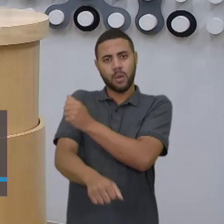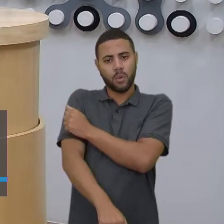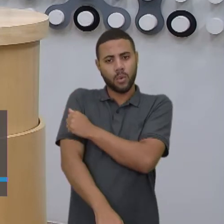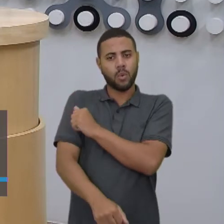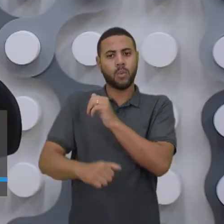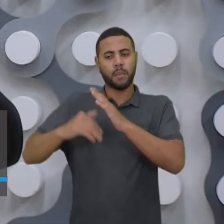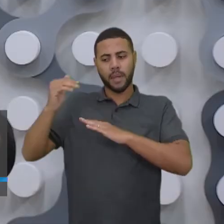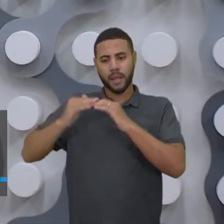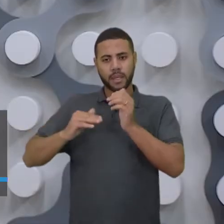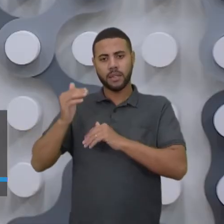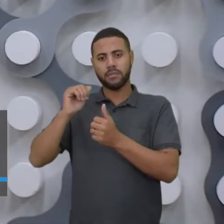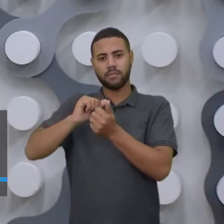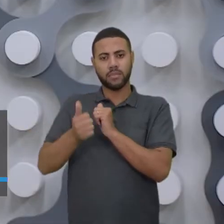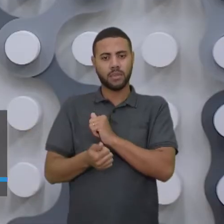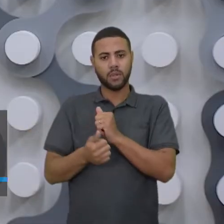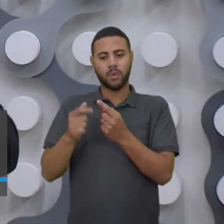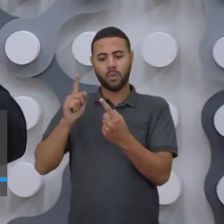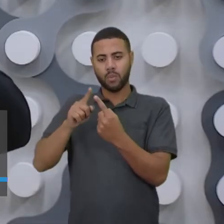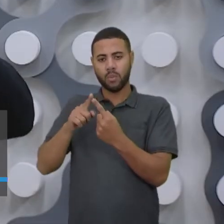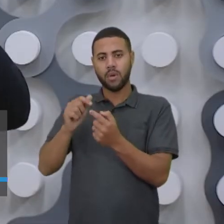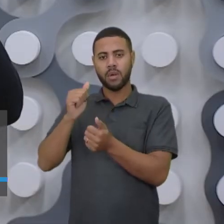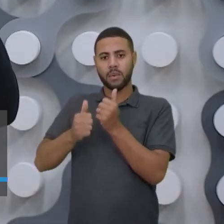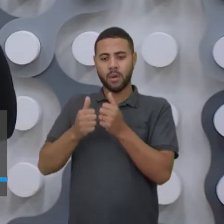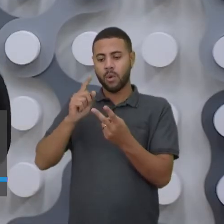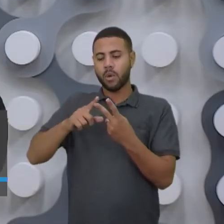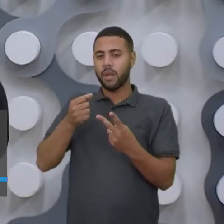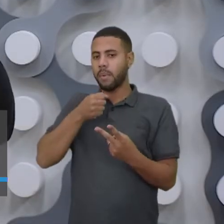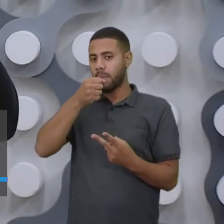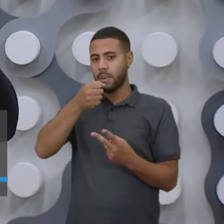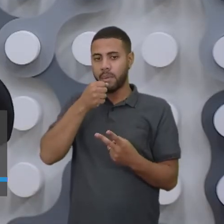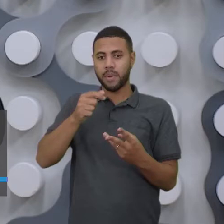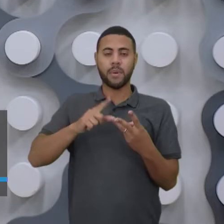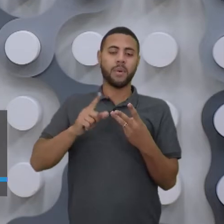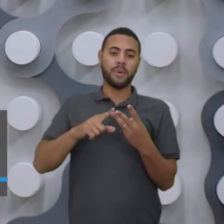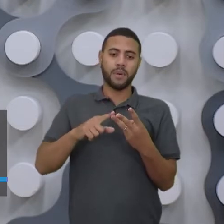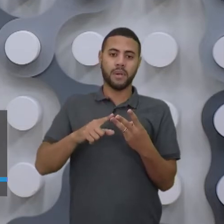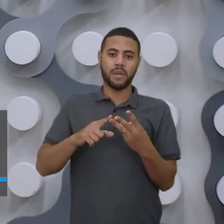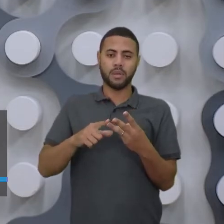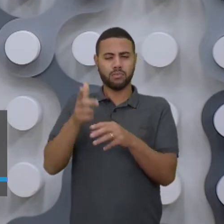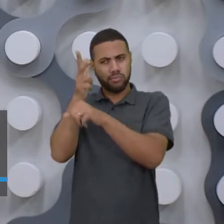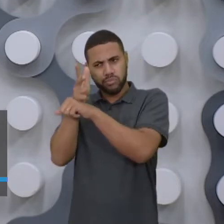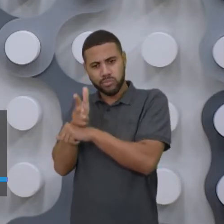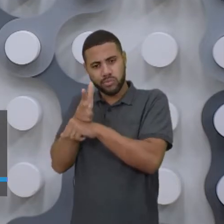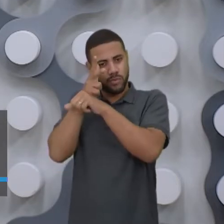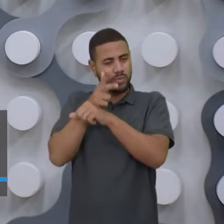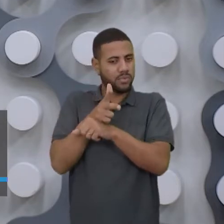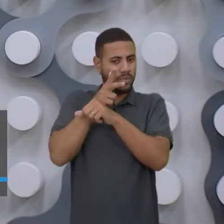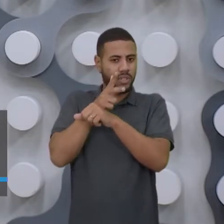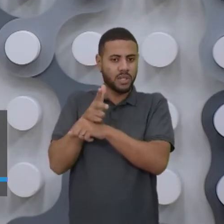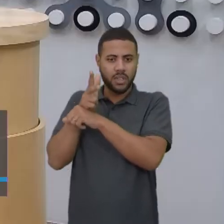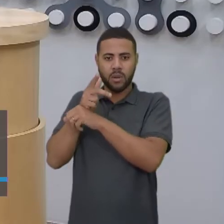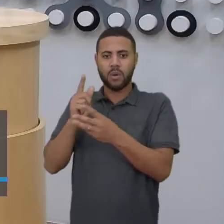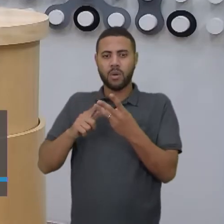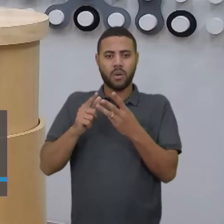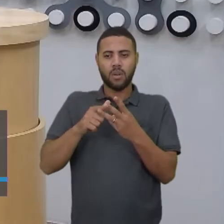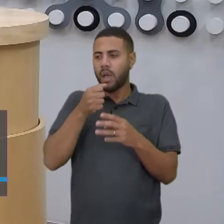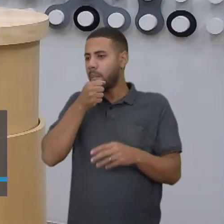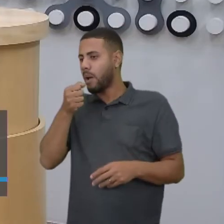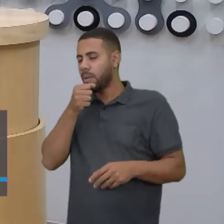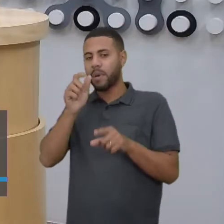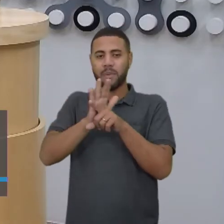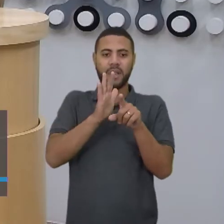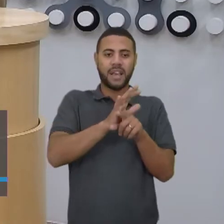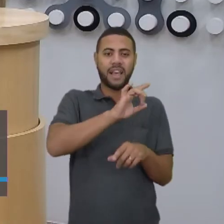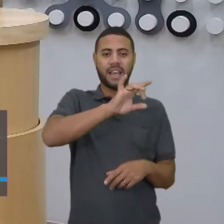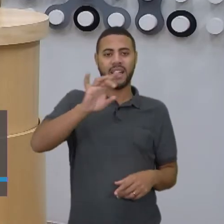praticando a modalidade, um fazendo a função do jornalista, um fazendo a função do câmera, o outro o repórter de campo. Não precisa ser